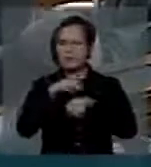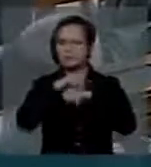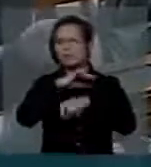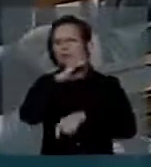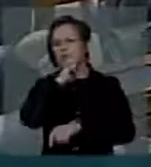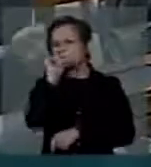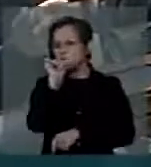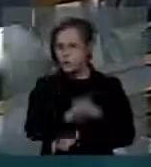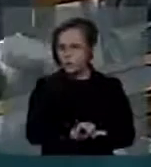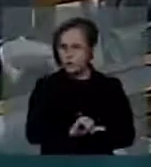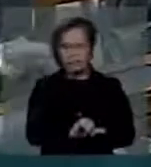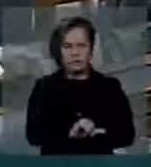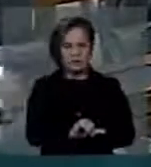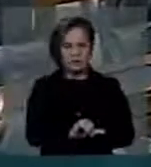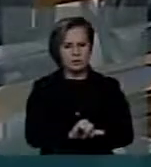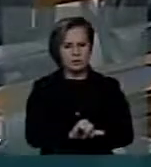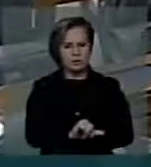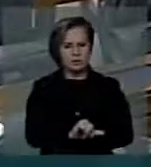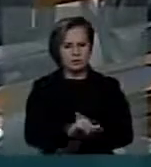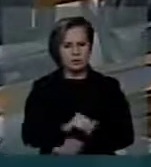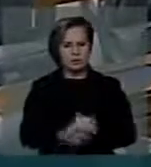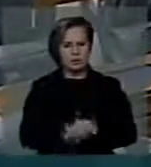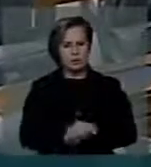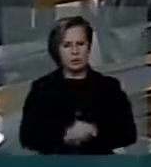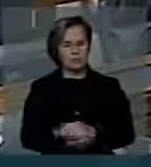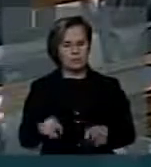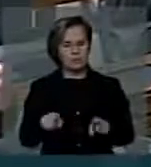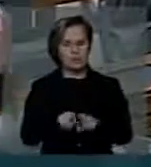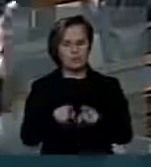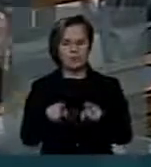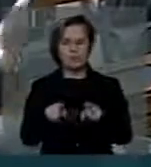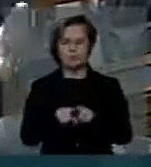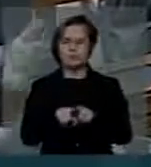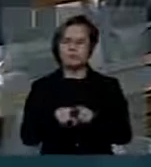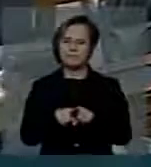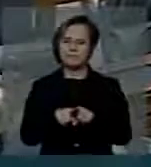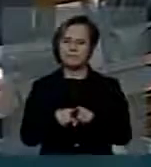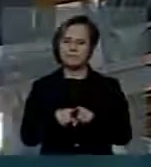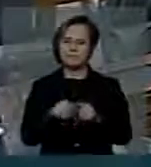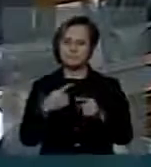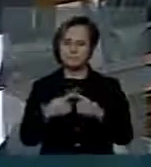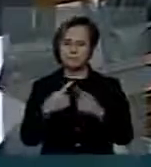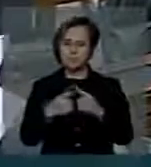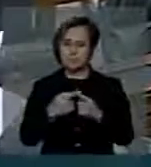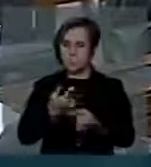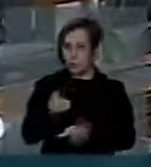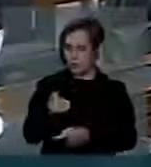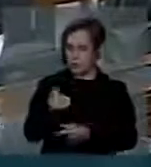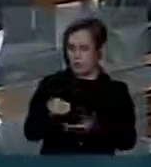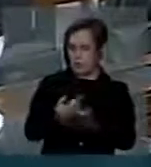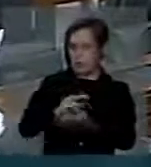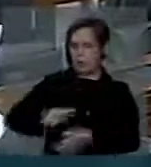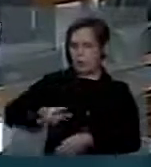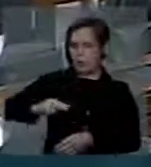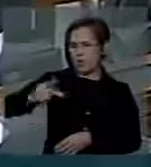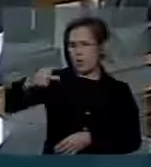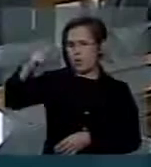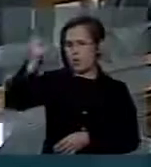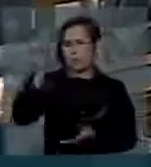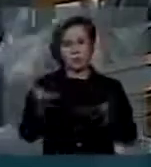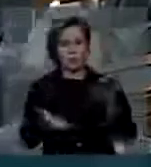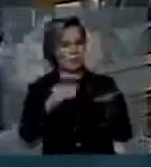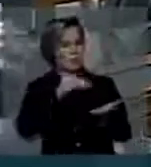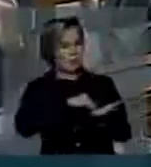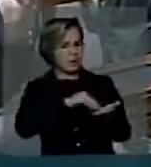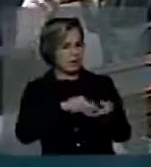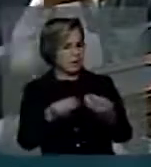que é coletivo mais do que de massa, como também pelo que onera em relação ao seu salário,